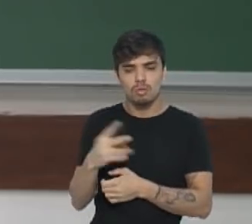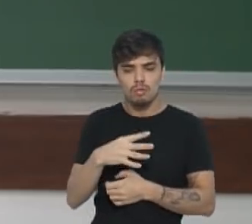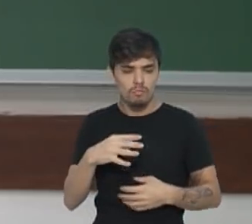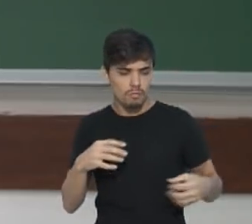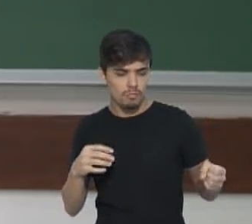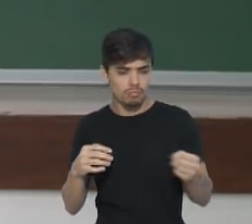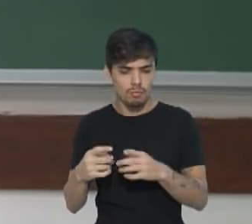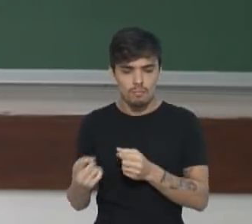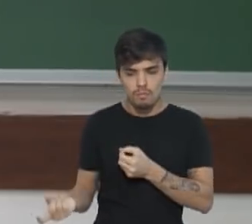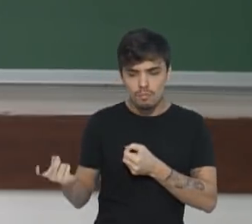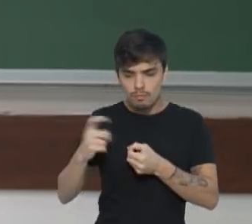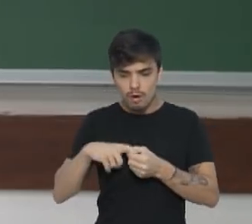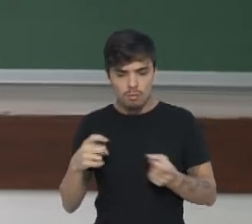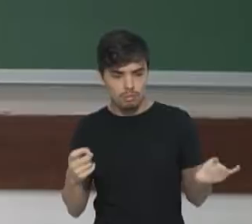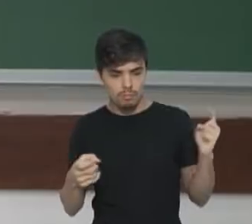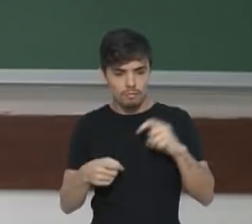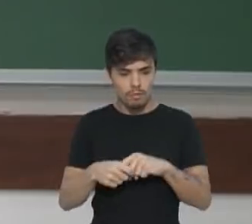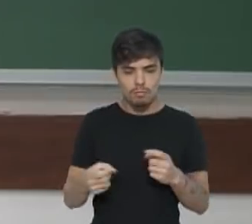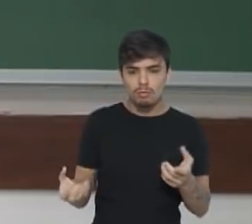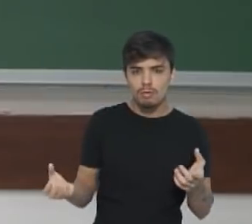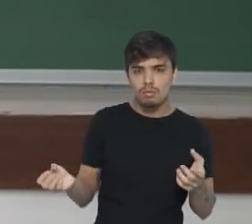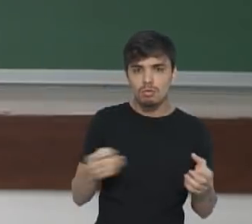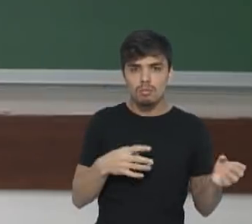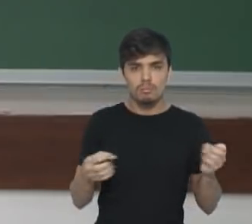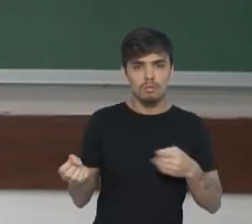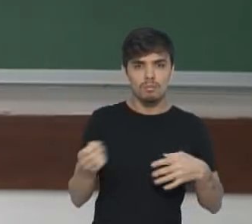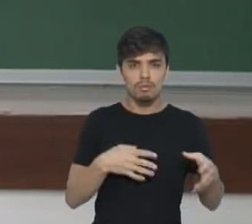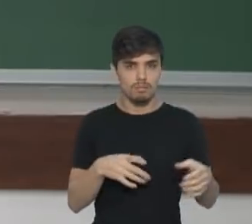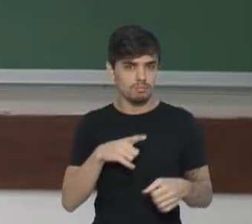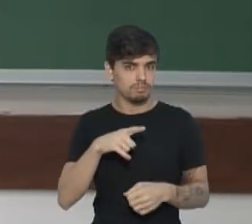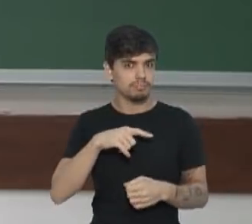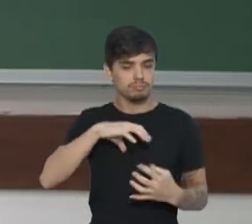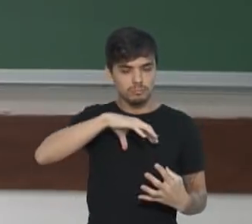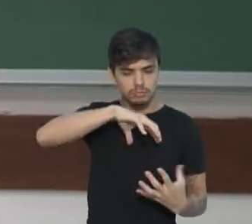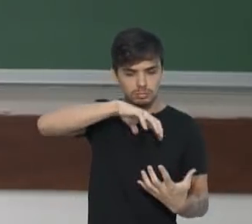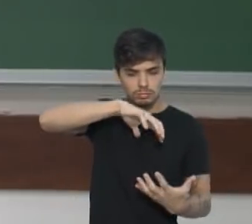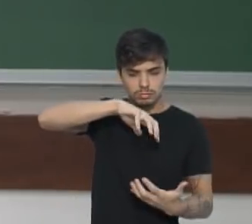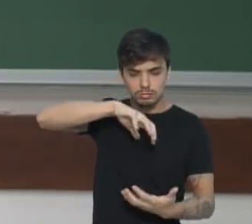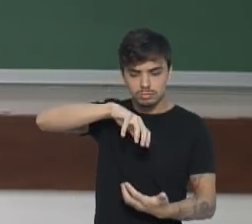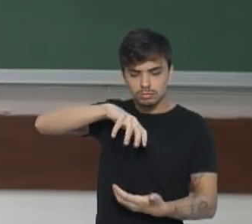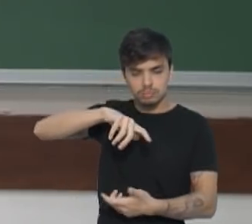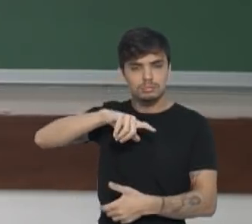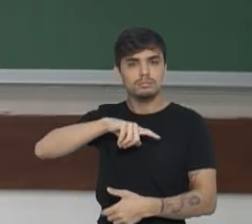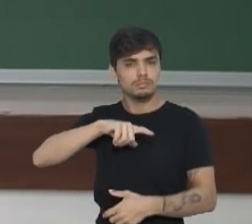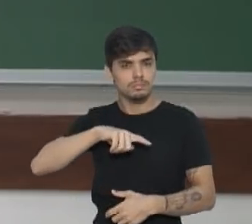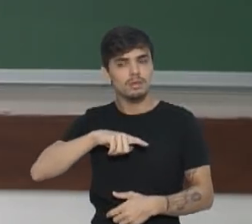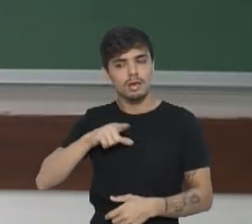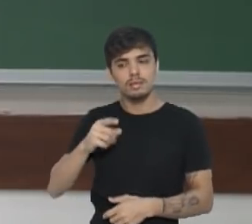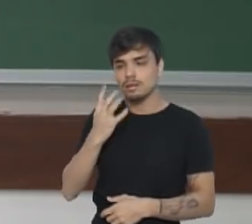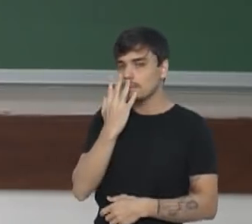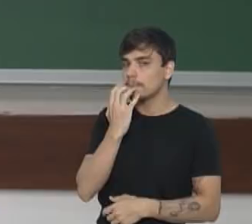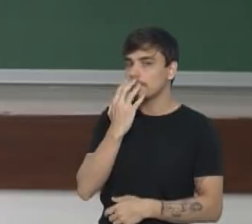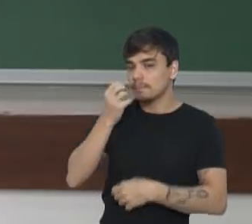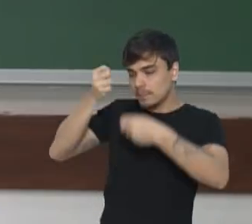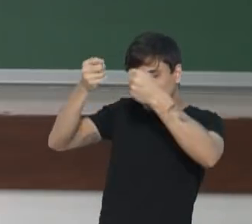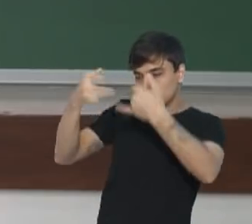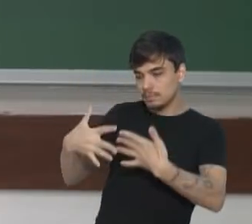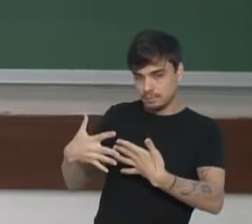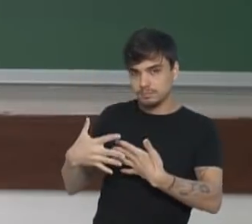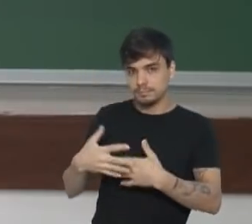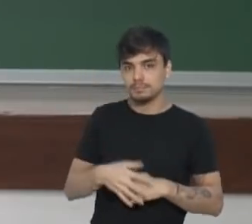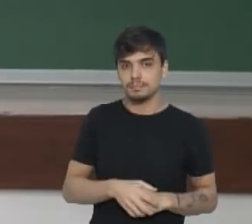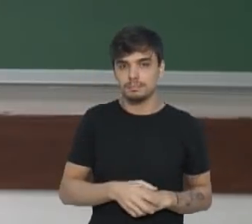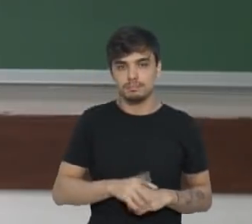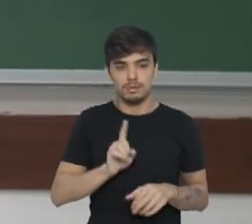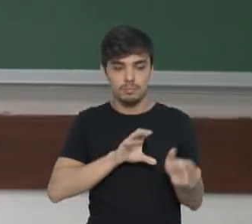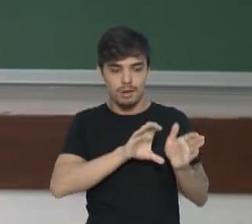sempre voltando a ser, né? São vários ciclos ali, tá? É um pouquinho disso que o Nietzsche vai se inspirar para montar esse conceito, mas